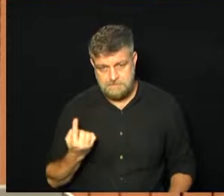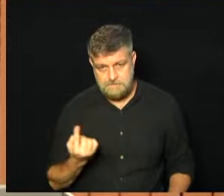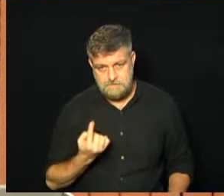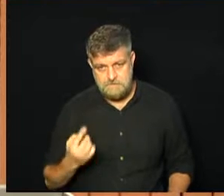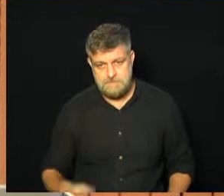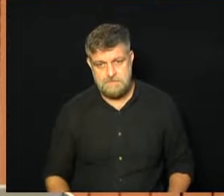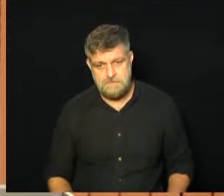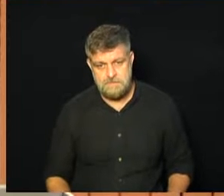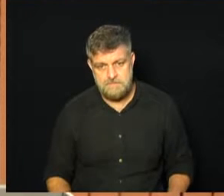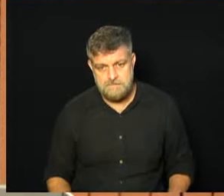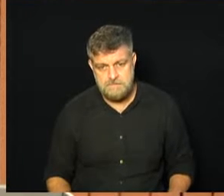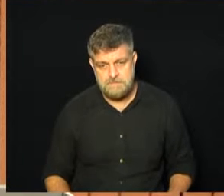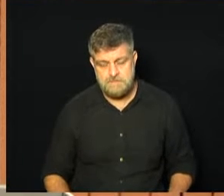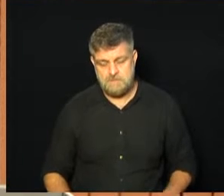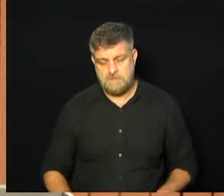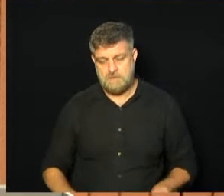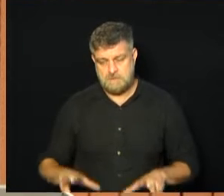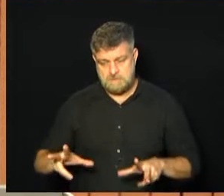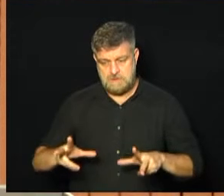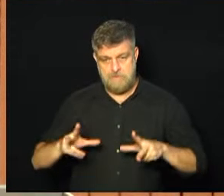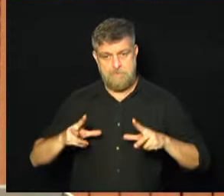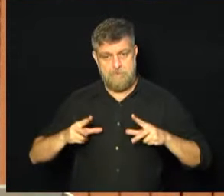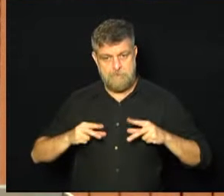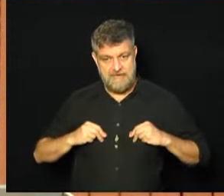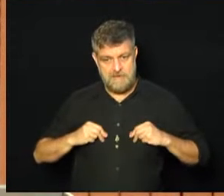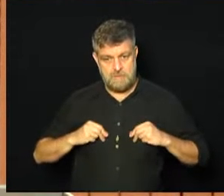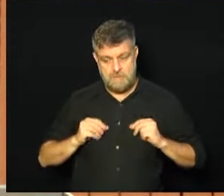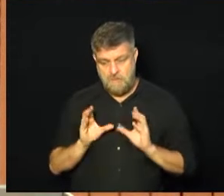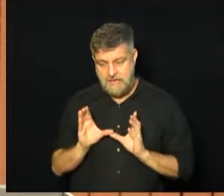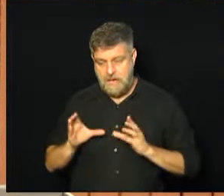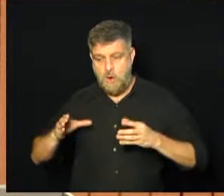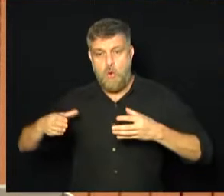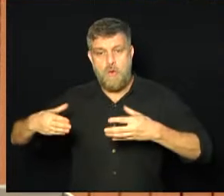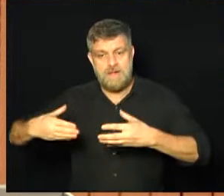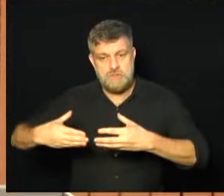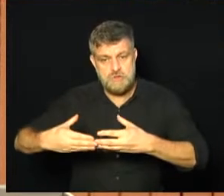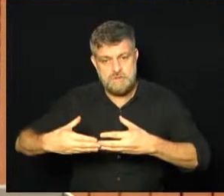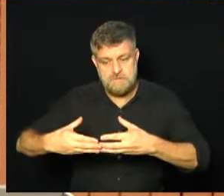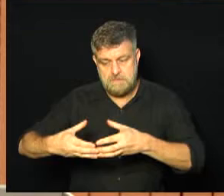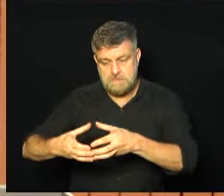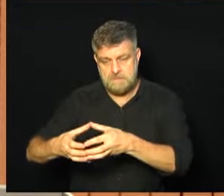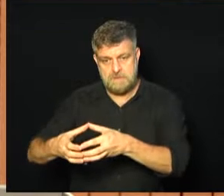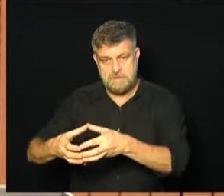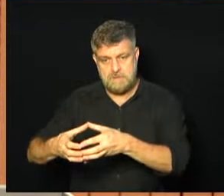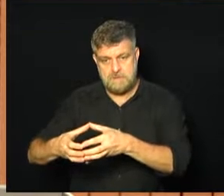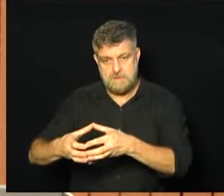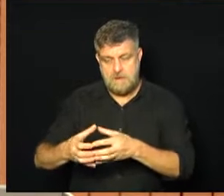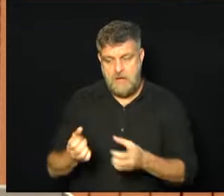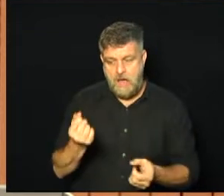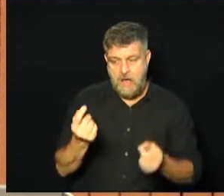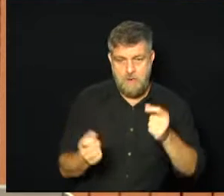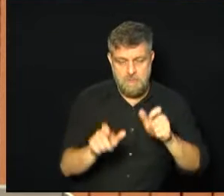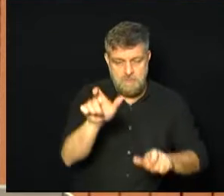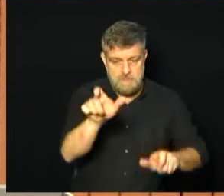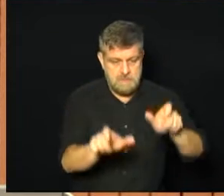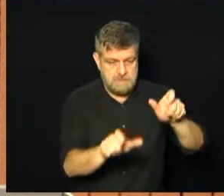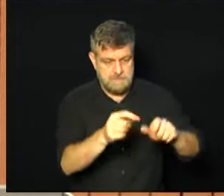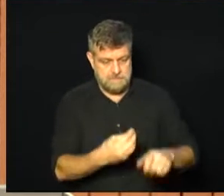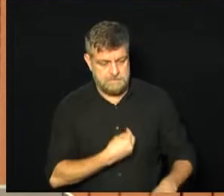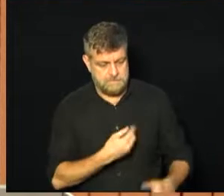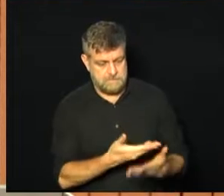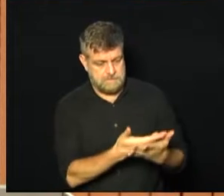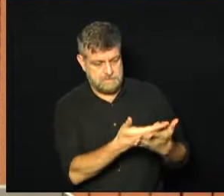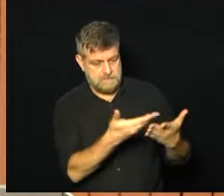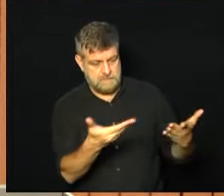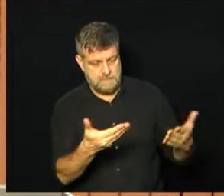Então esse mérito é coletivo. Alguns deles estão aqui. Mas eu também